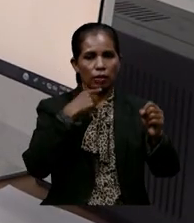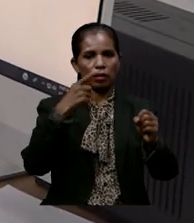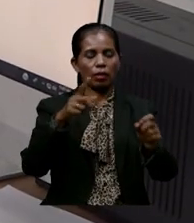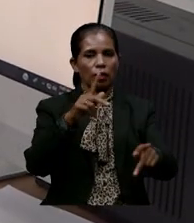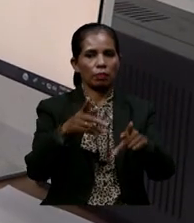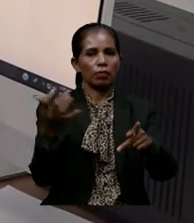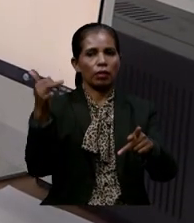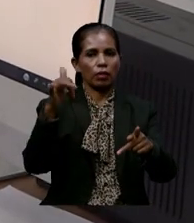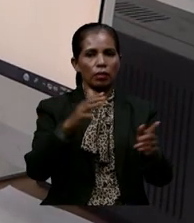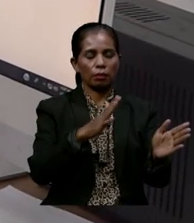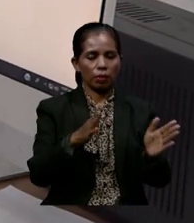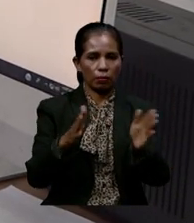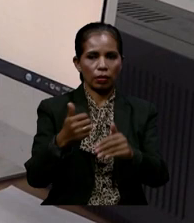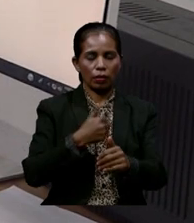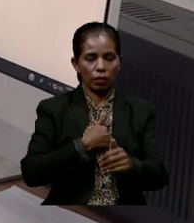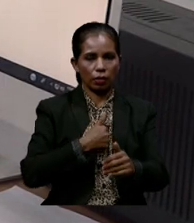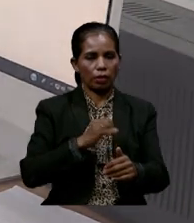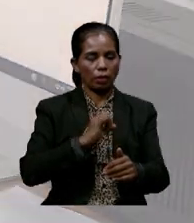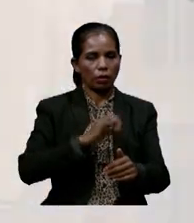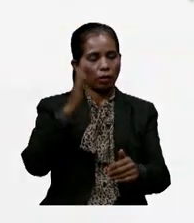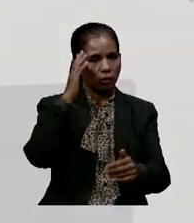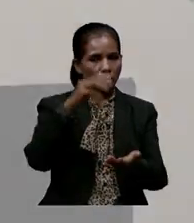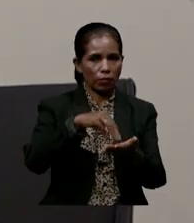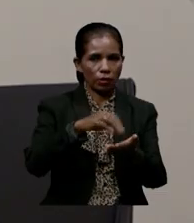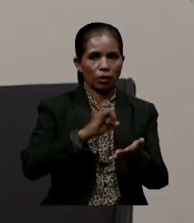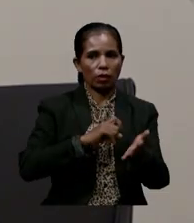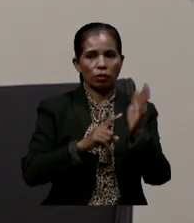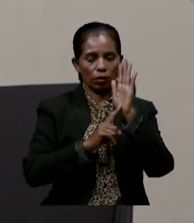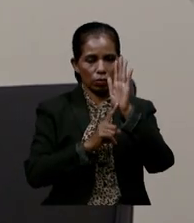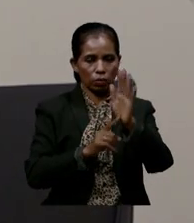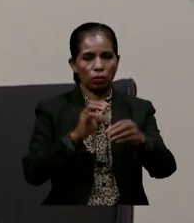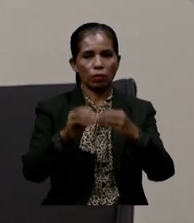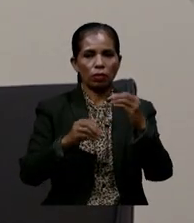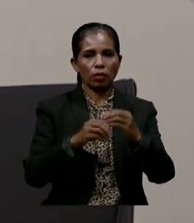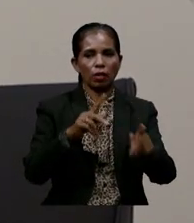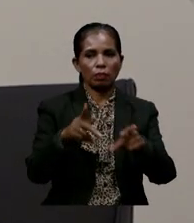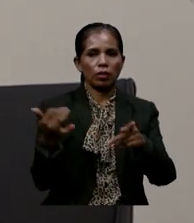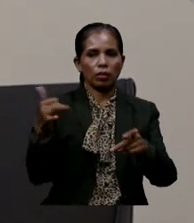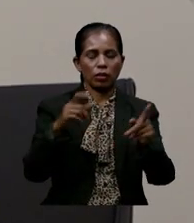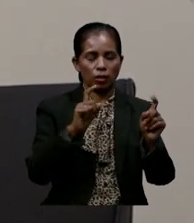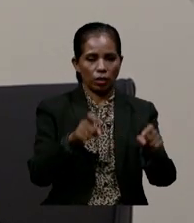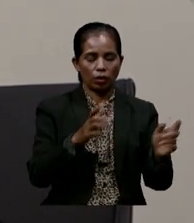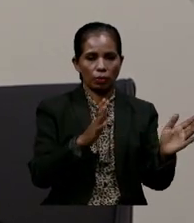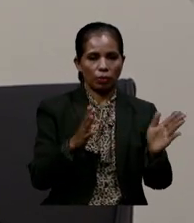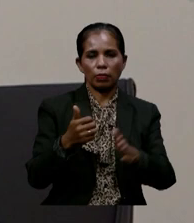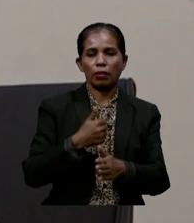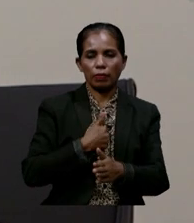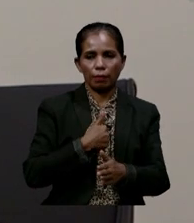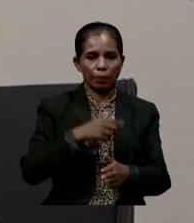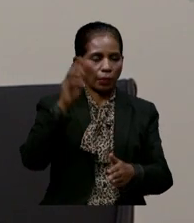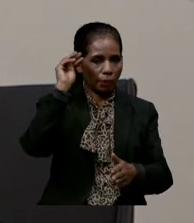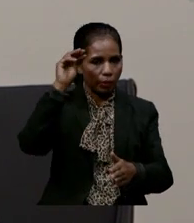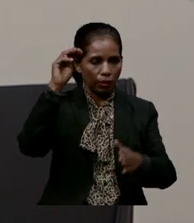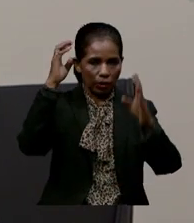candidato Sira ma preparar. Agora não em matéria, ser não em apoio na René, cada candidato Sira mas tem que preparar. Ministério